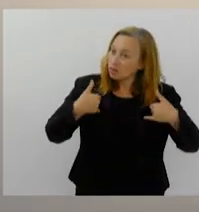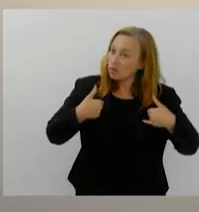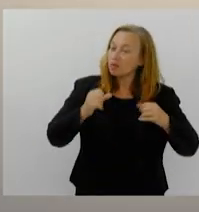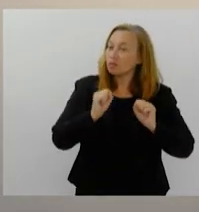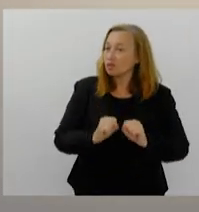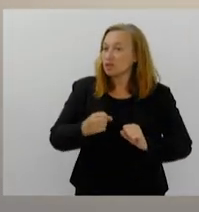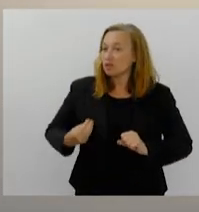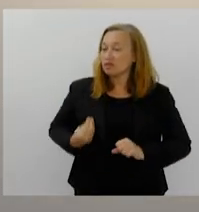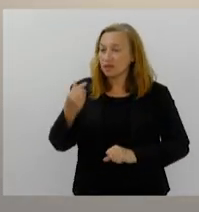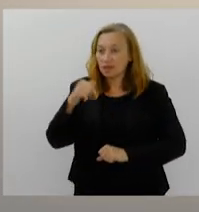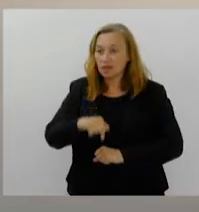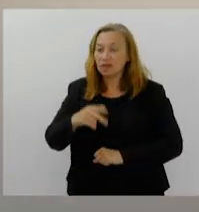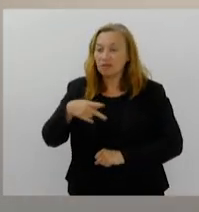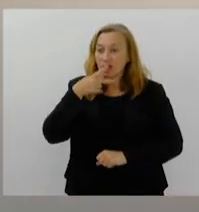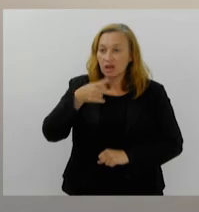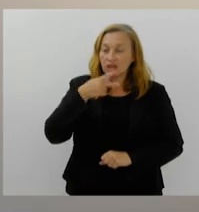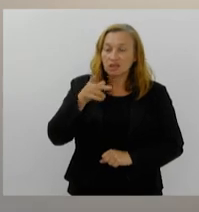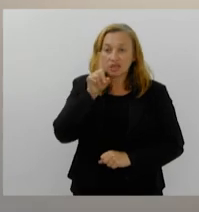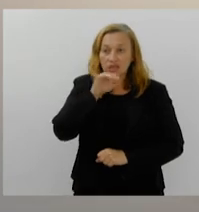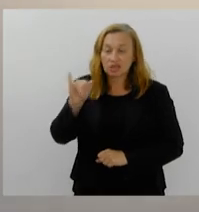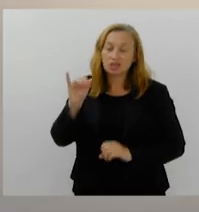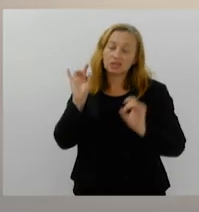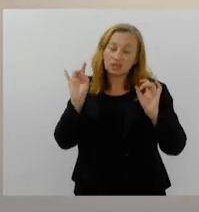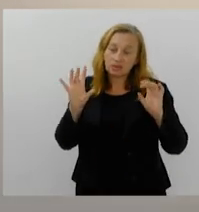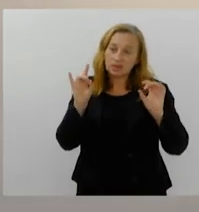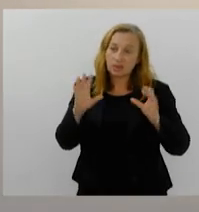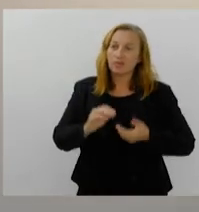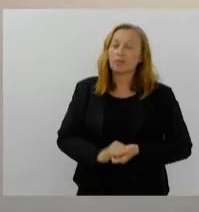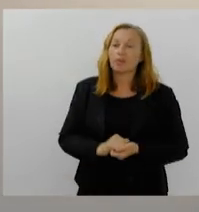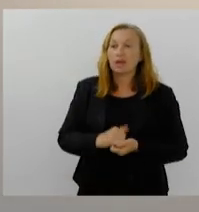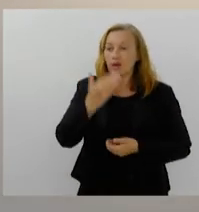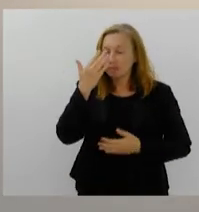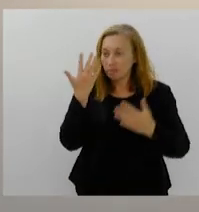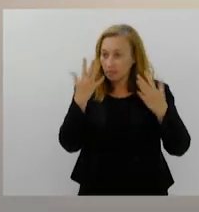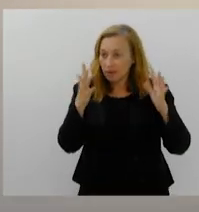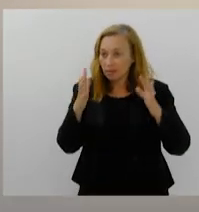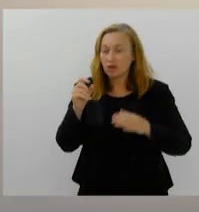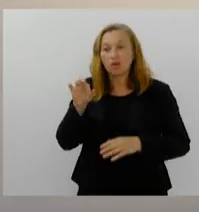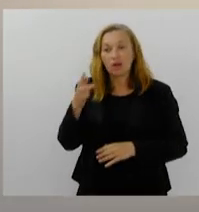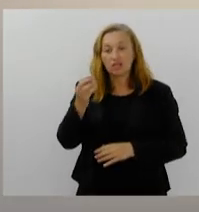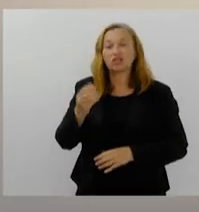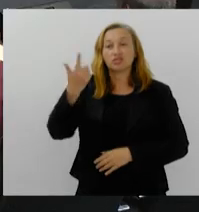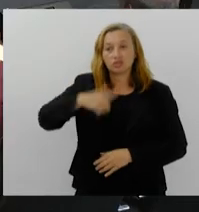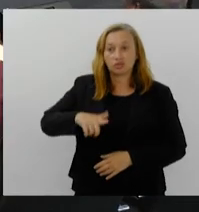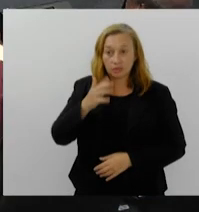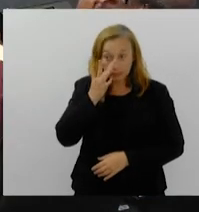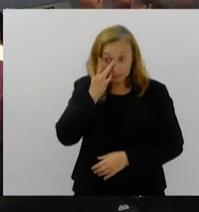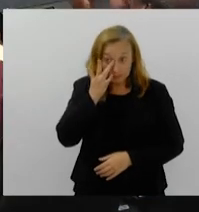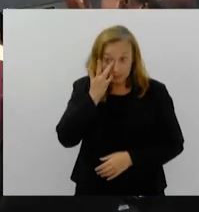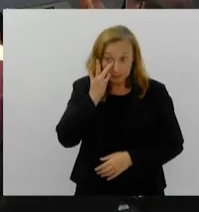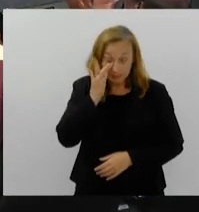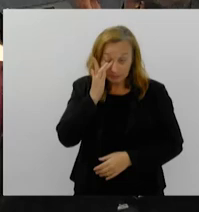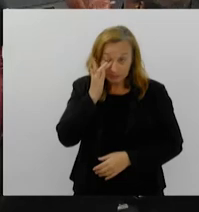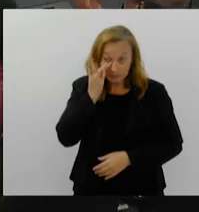poder estar aqui me manifestando nesse dia tão importante. Parabéns, senhor Orlandino, novamente.